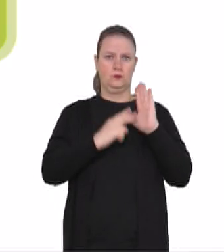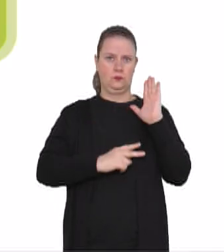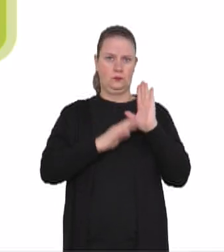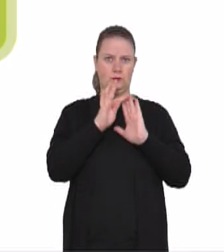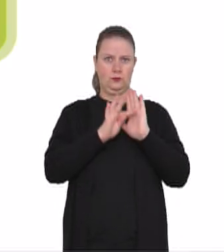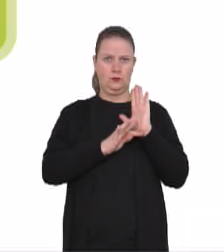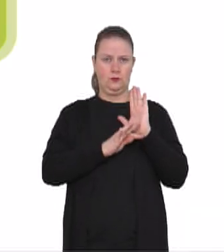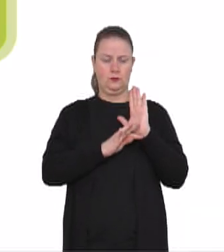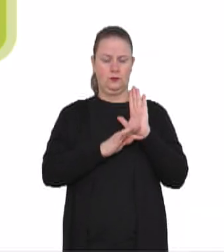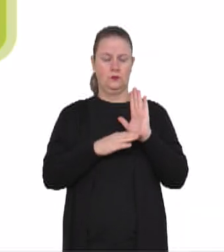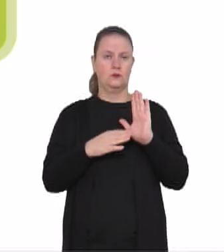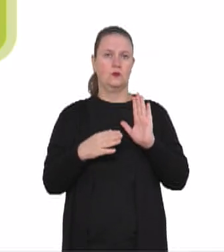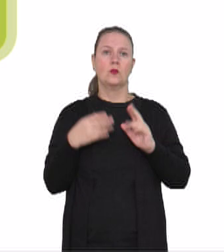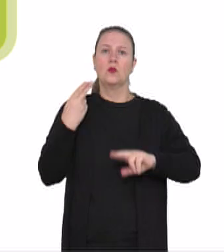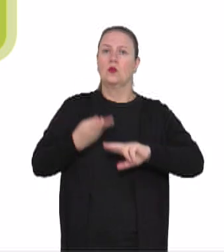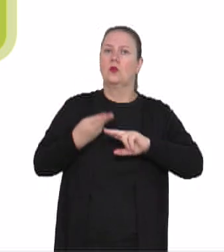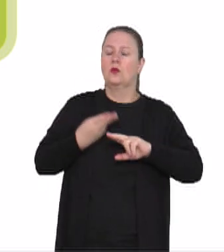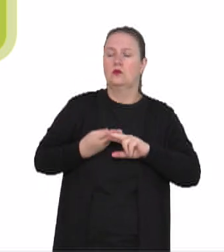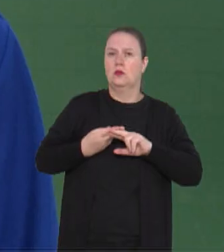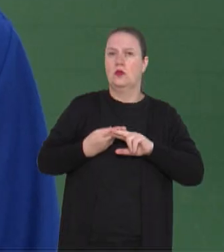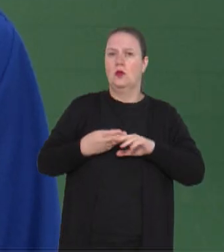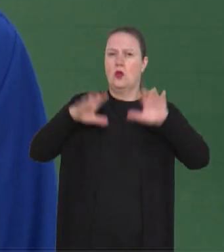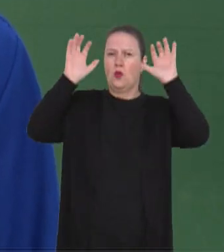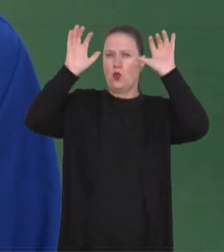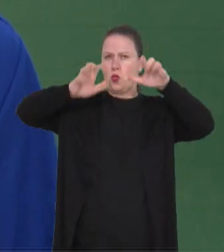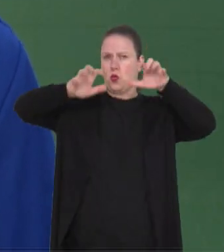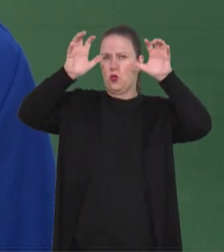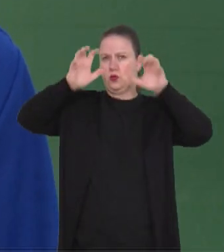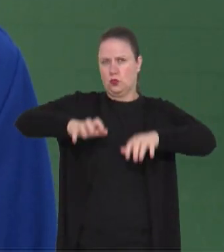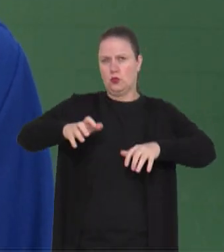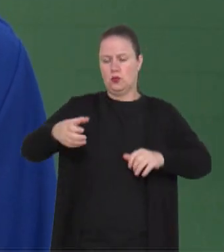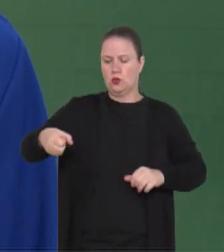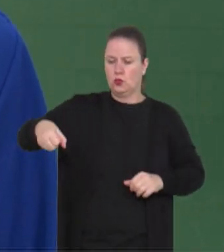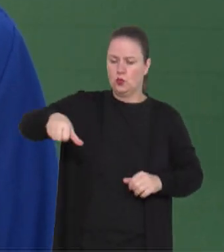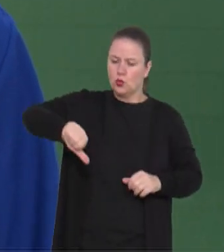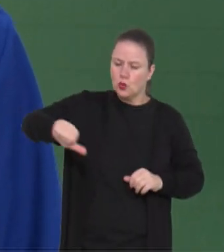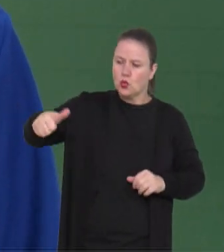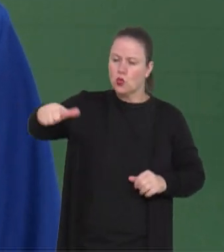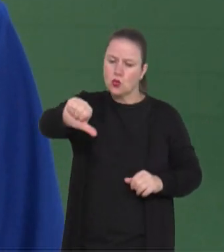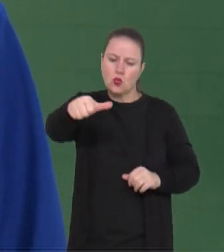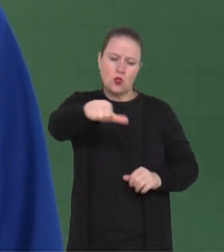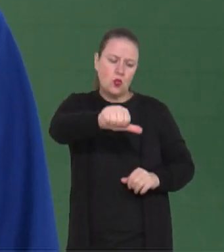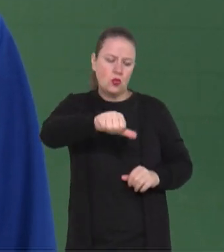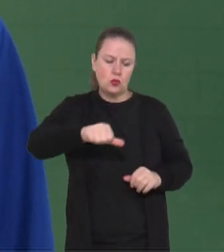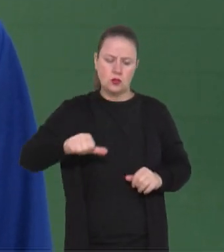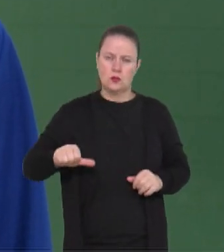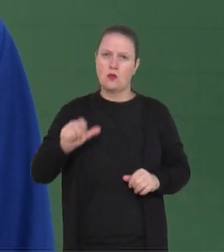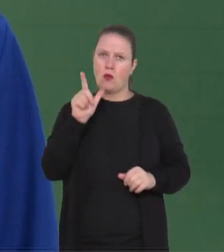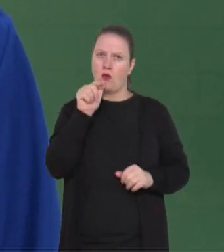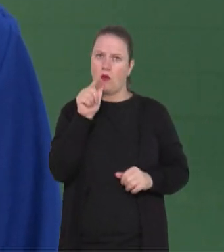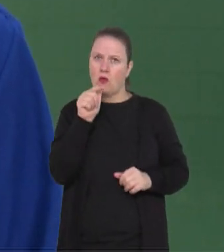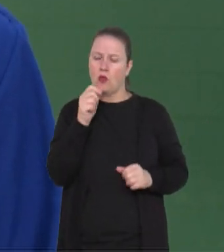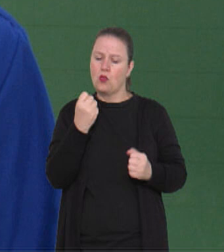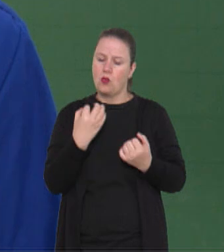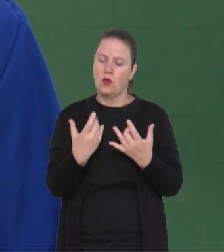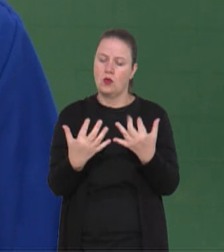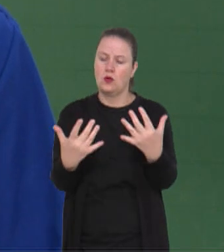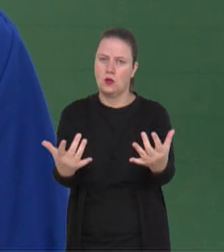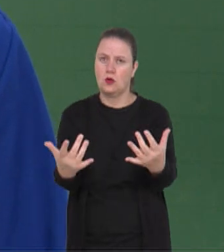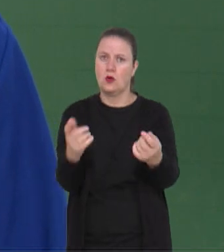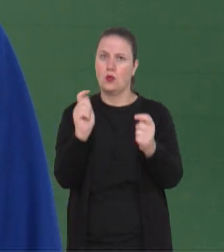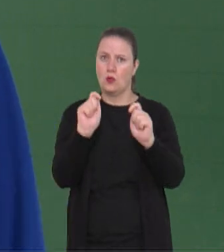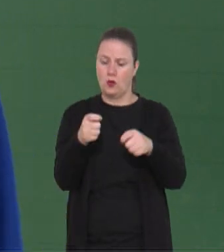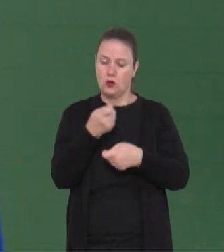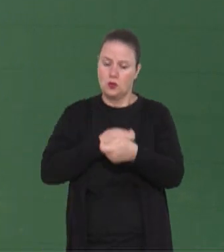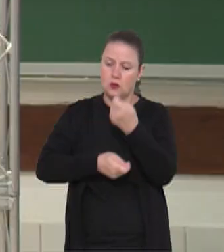Então, você usar a água da chuva em um balde ou em um regador para regar as plantas e para lavar o carro pode te ajudar a economizar até